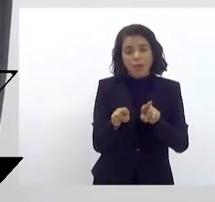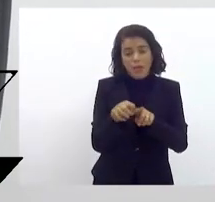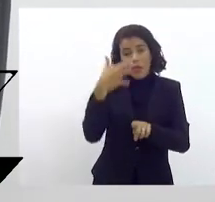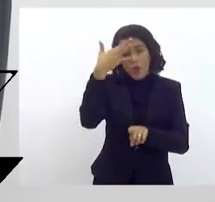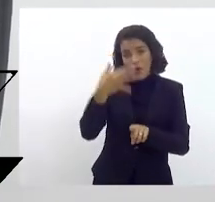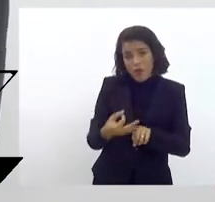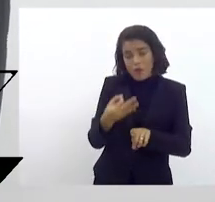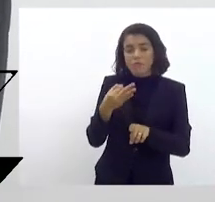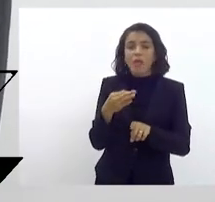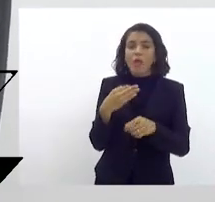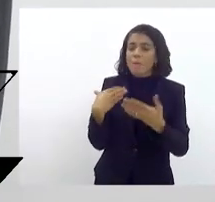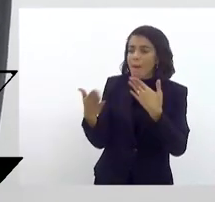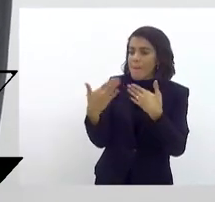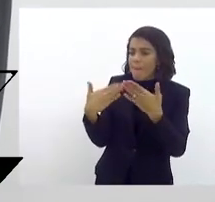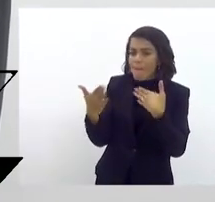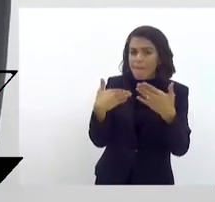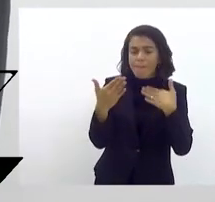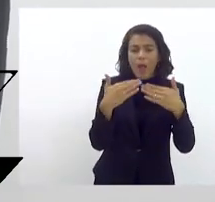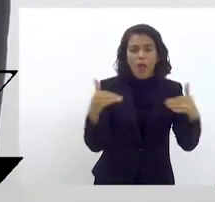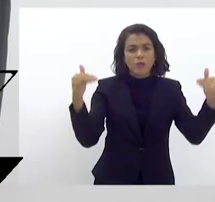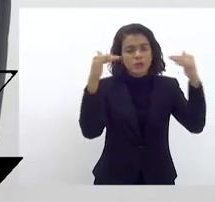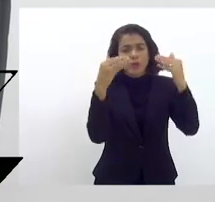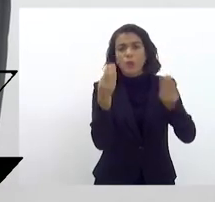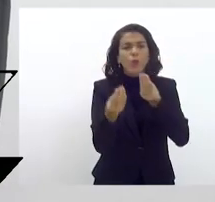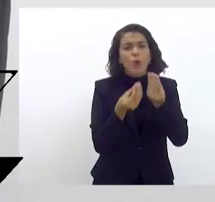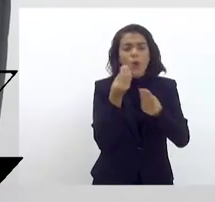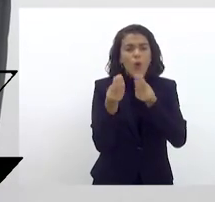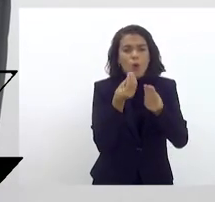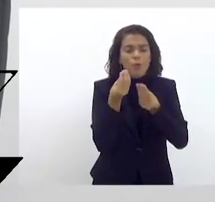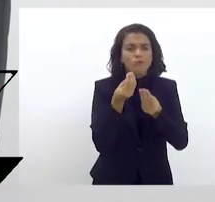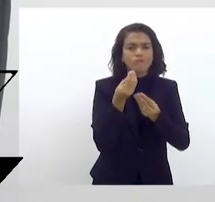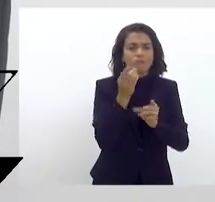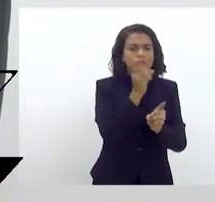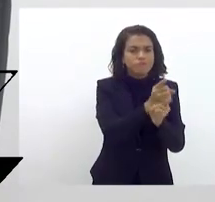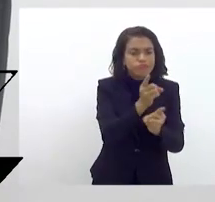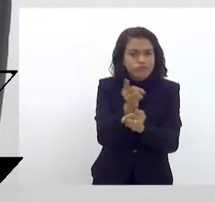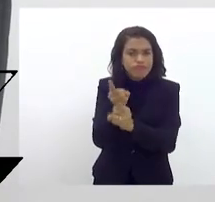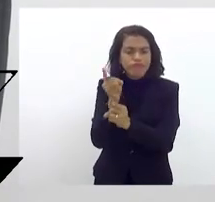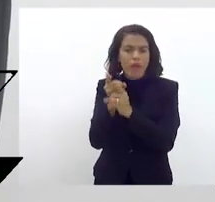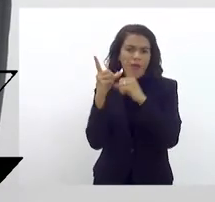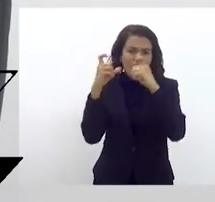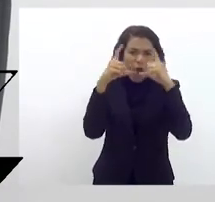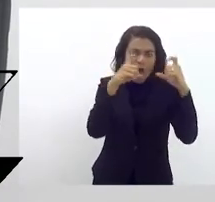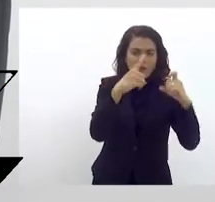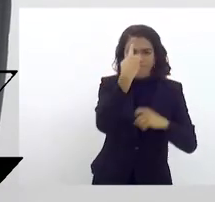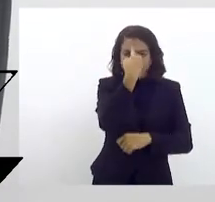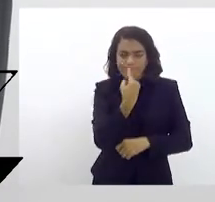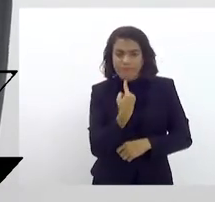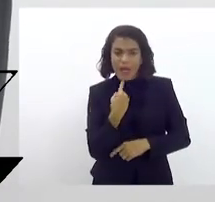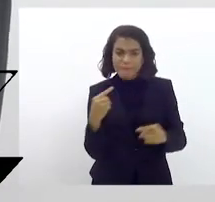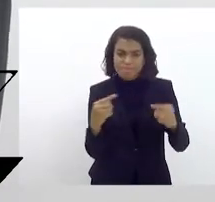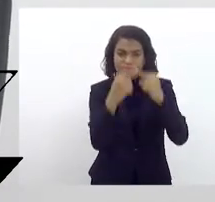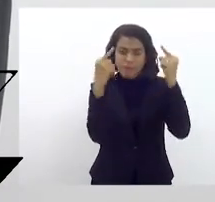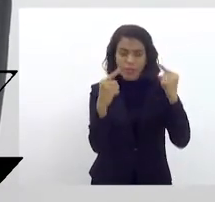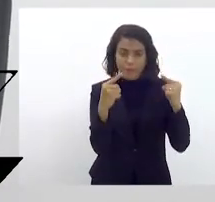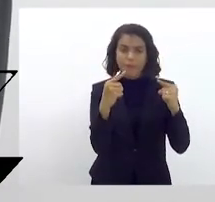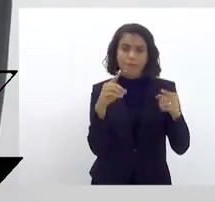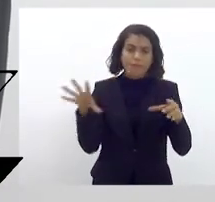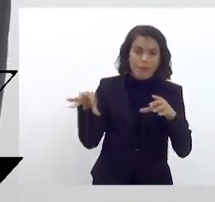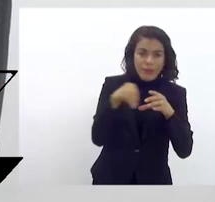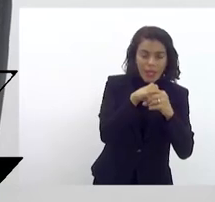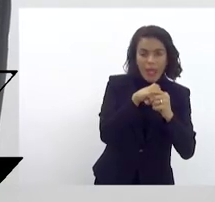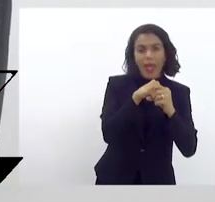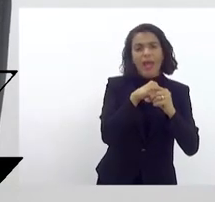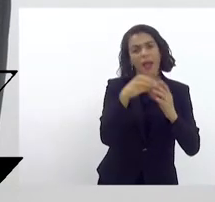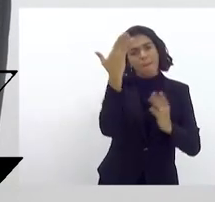das oitivas de autoridade como reconhecimento fotográfico ou por imagem capturada Se integra as demais